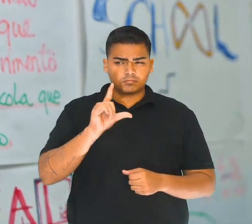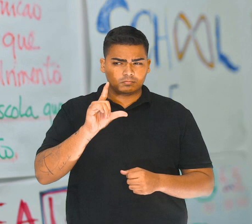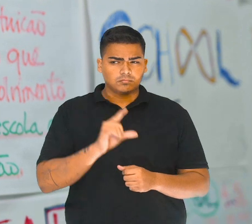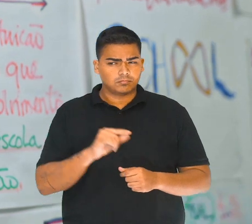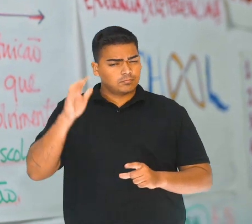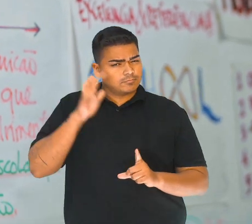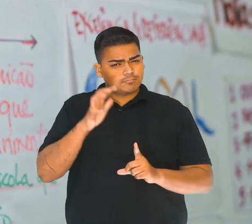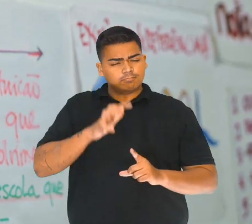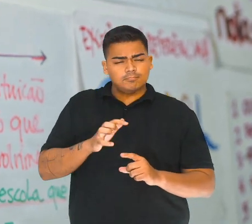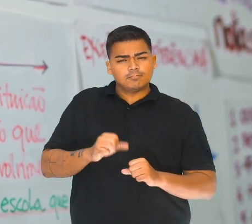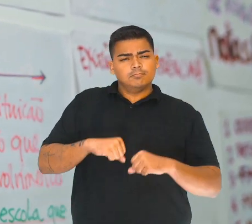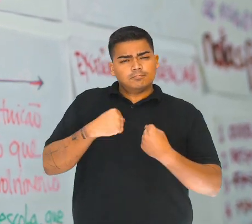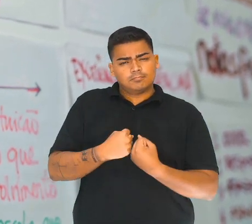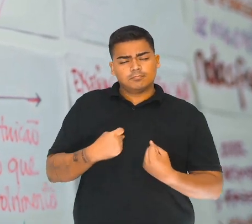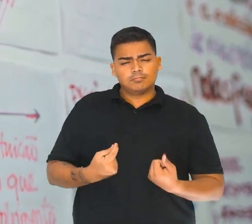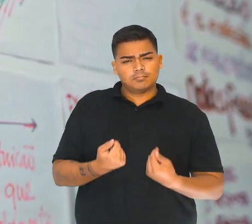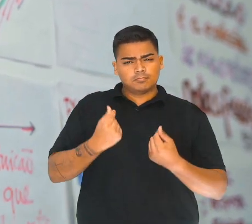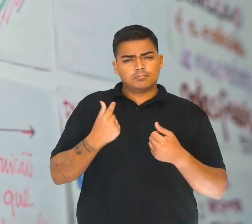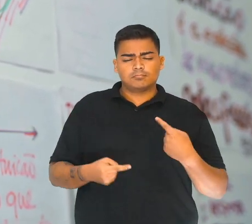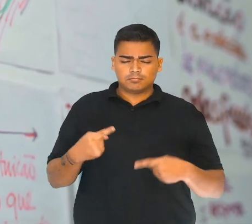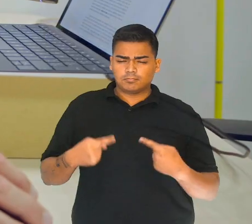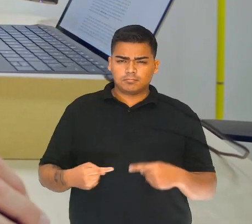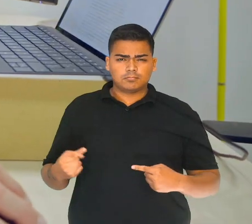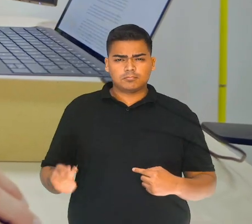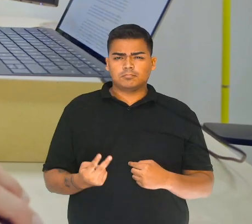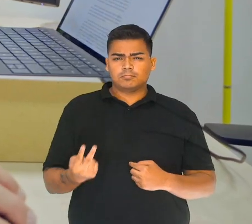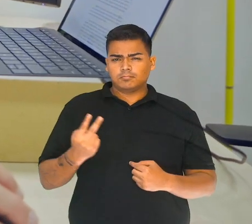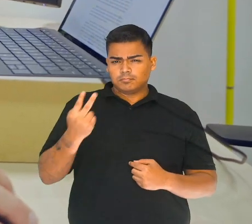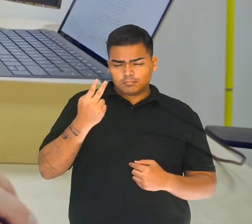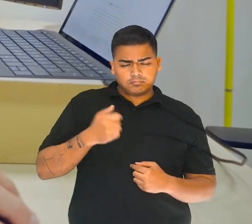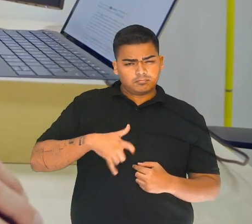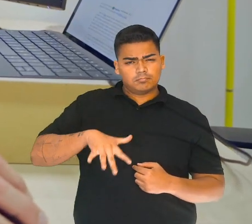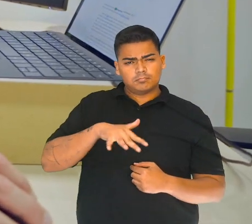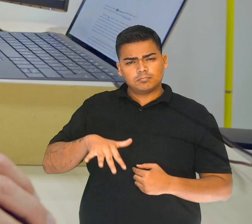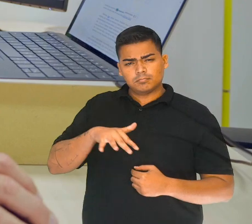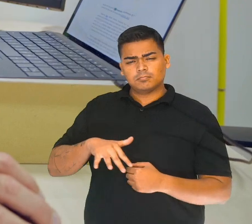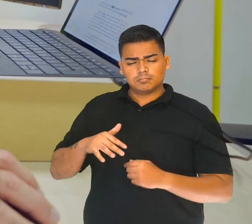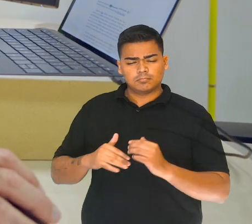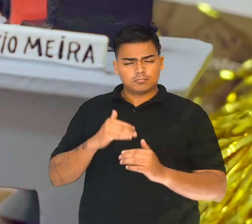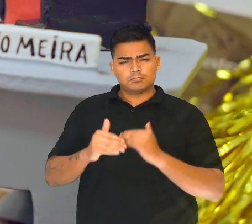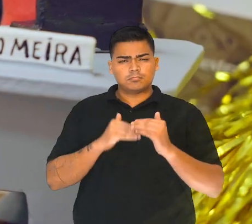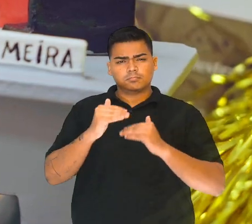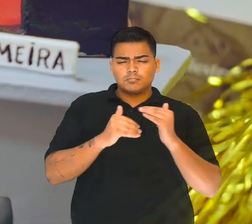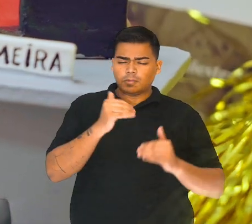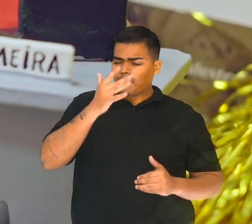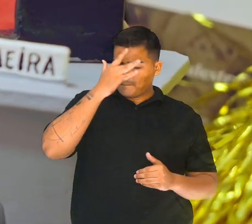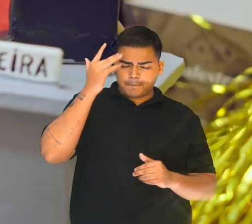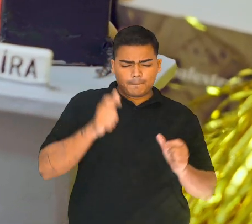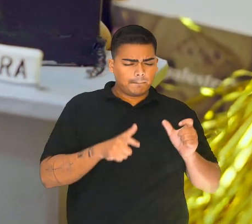criar um impacto socioeconômico, político, humano de desenvolvimento